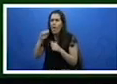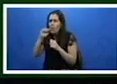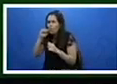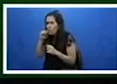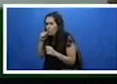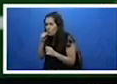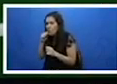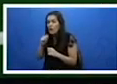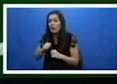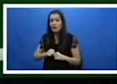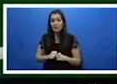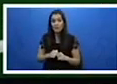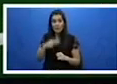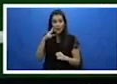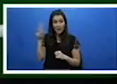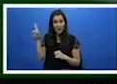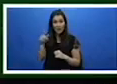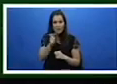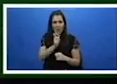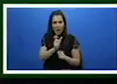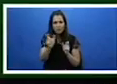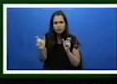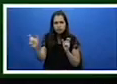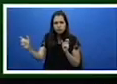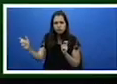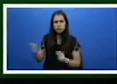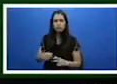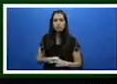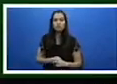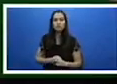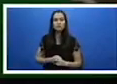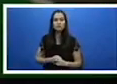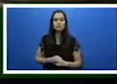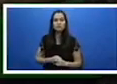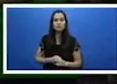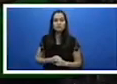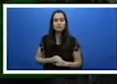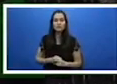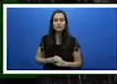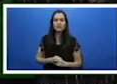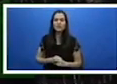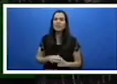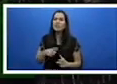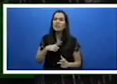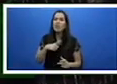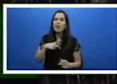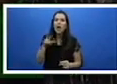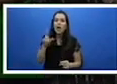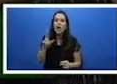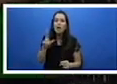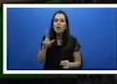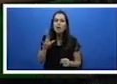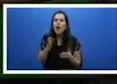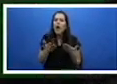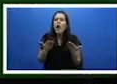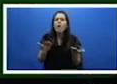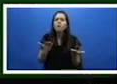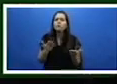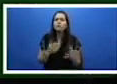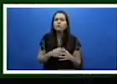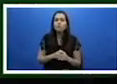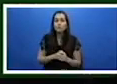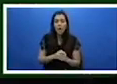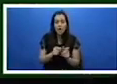amargo. Olha aí no seu material as palavrinhas, página 77. Em que lugar da sílaba